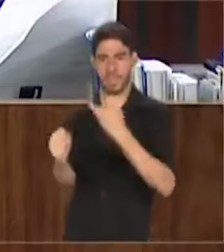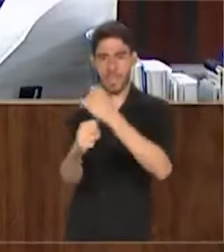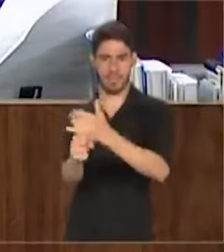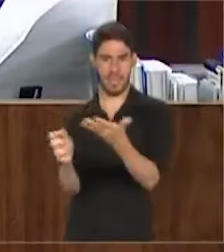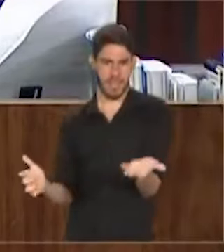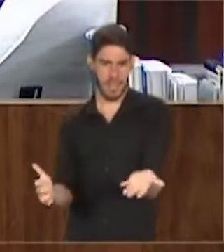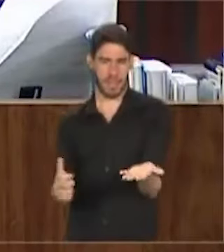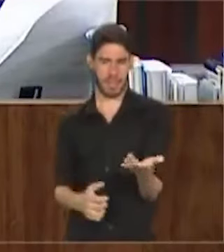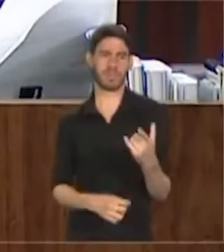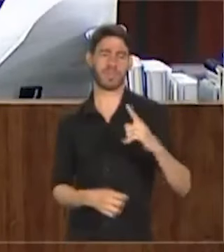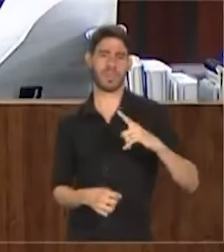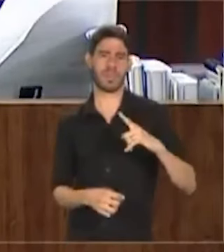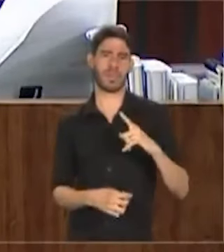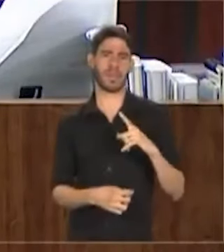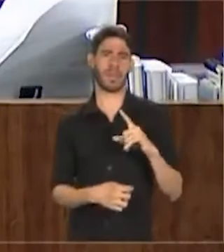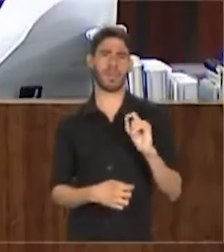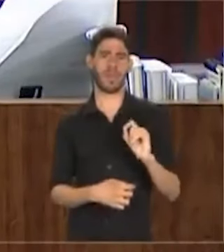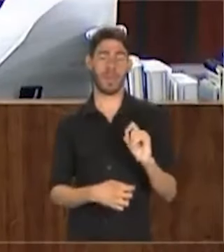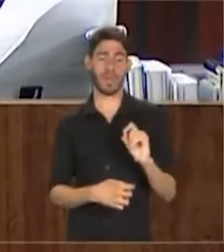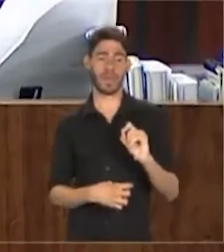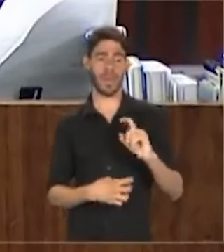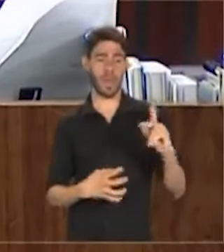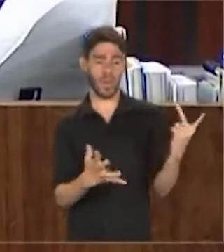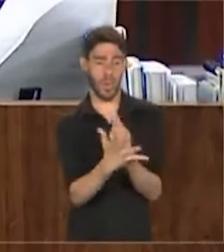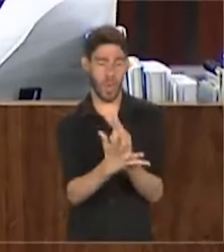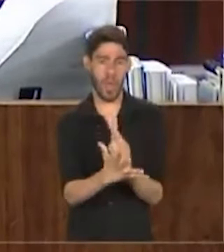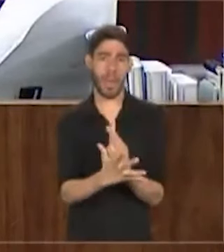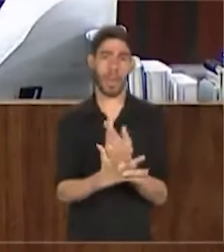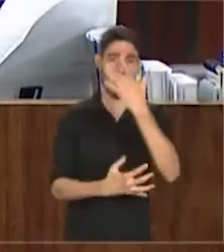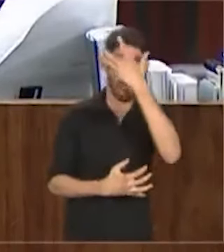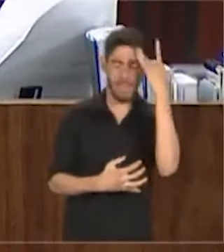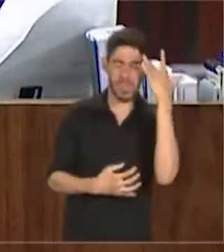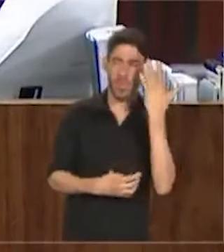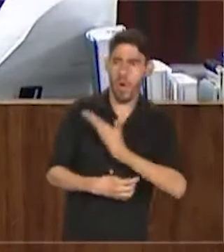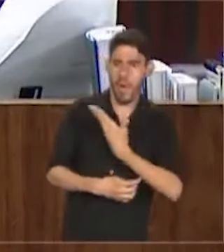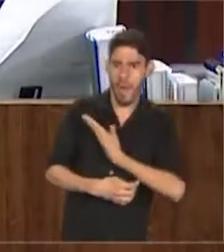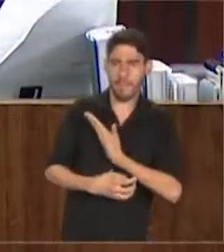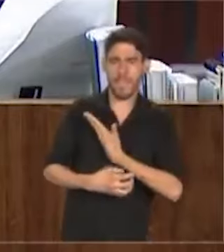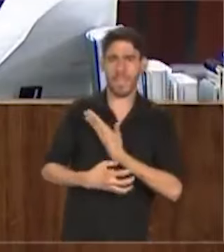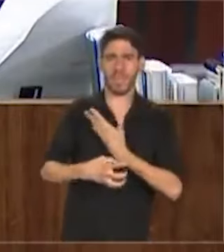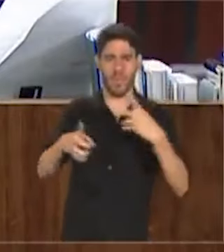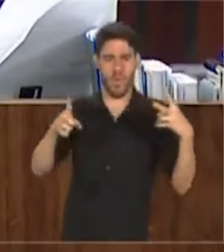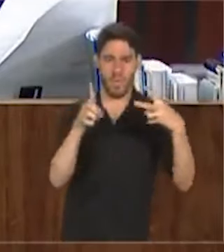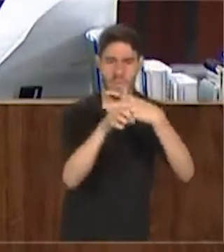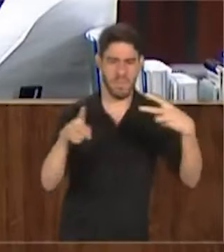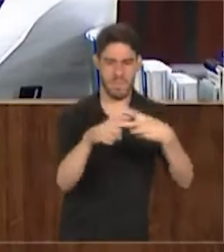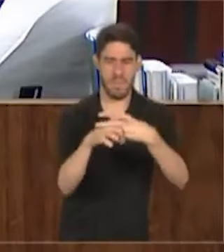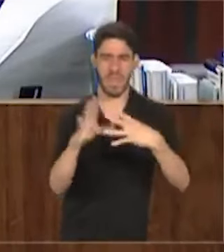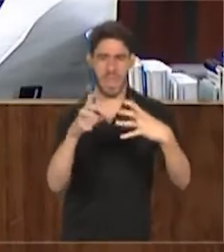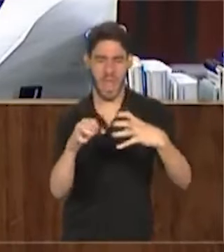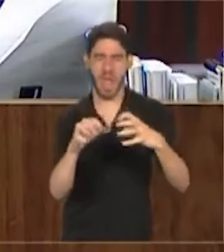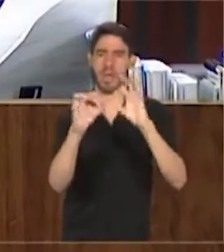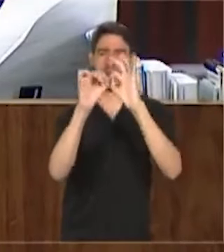isso vem levando a pessoas brigarem amigos brigarem entre si famílias